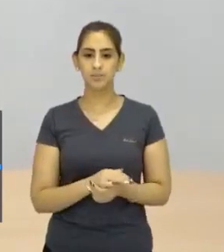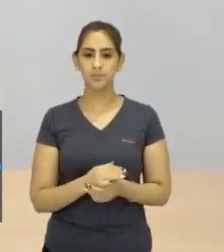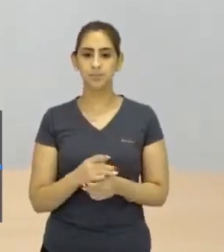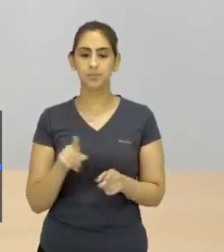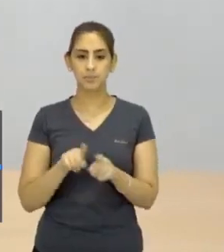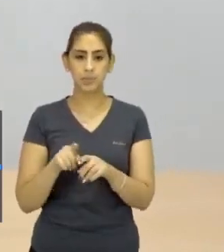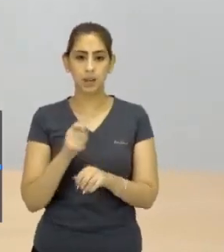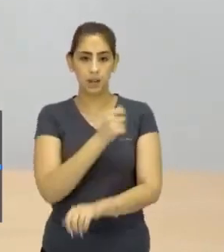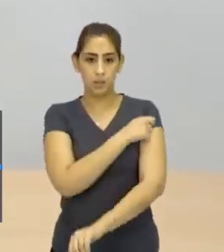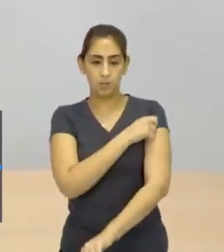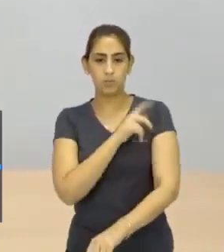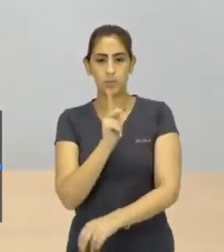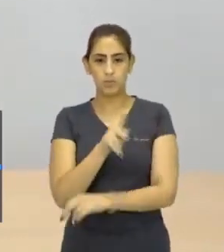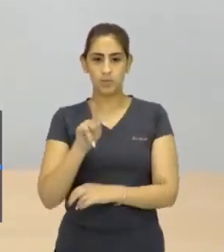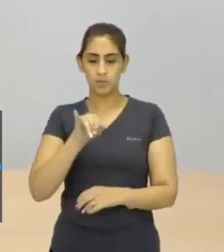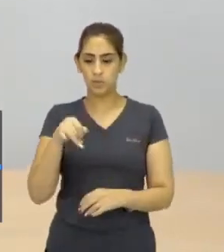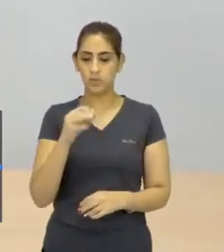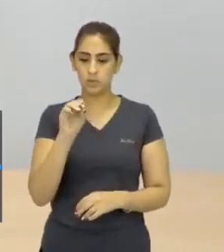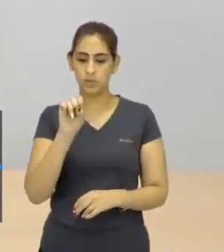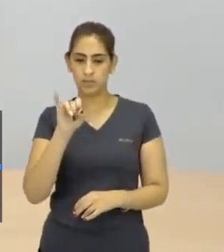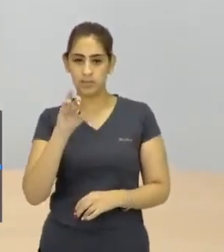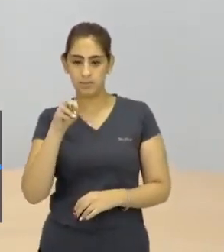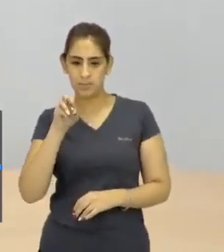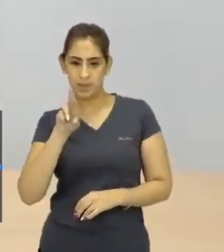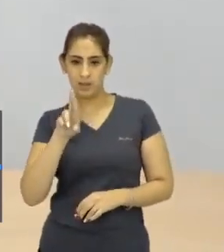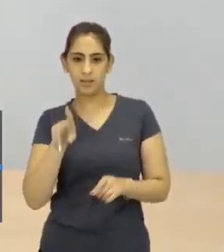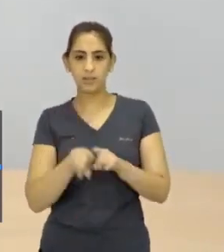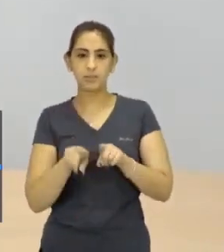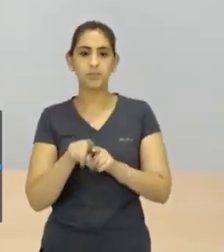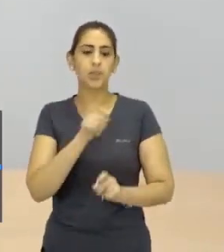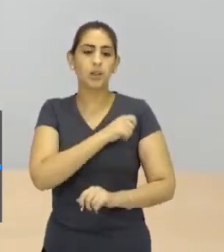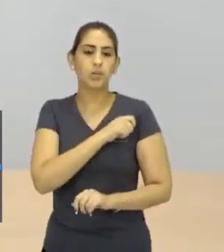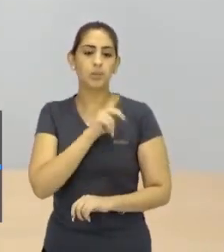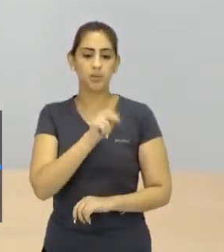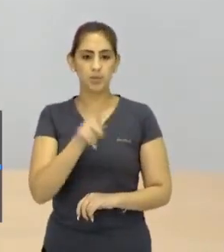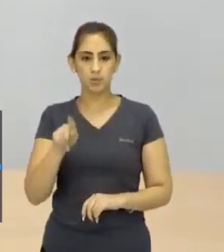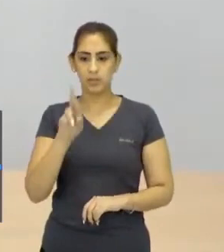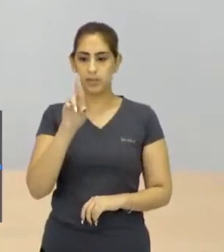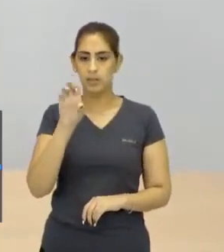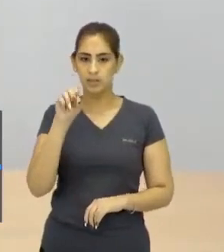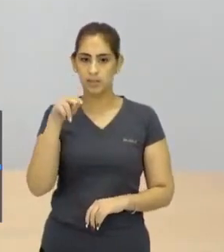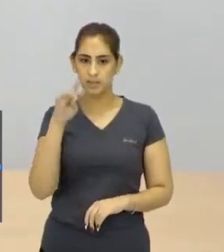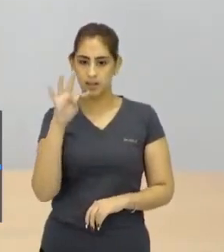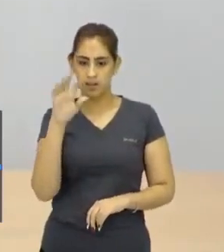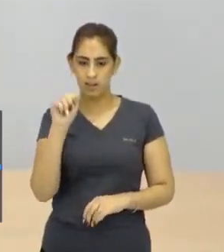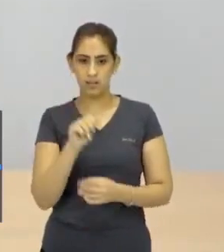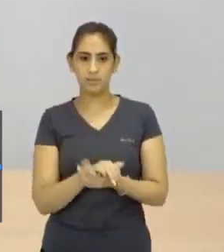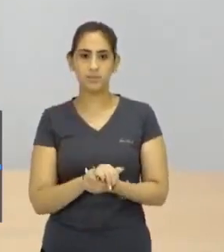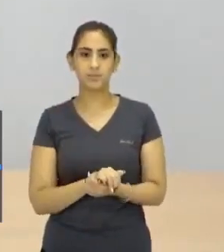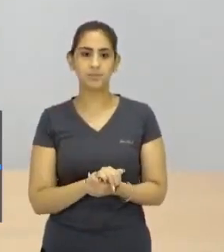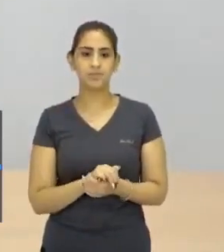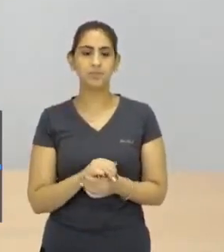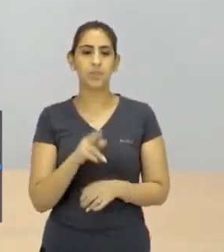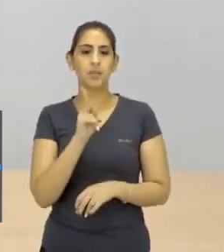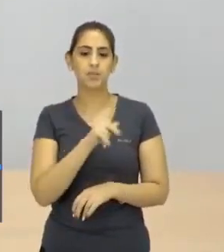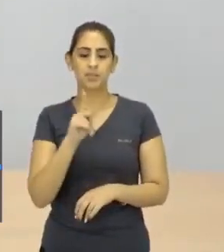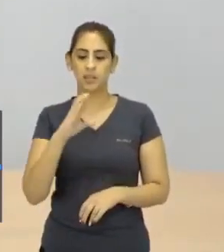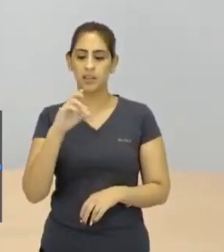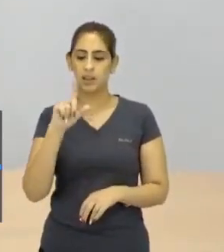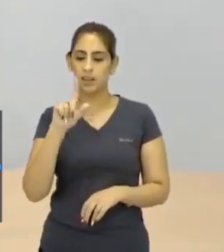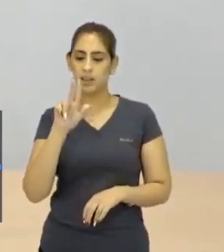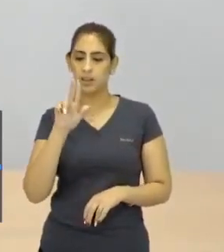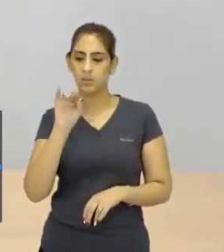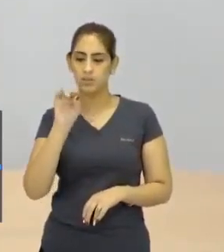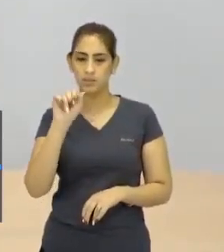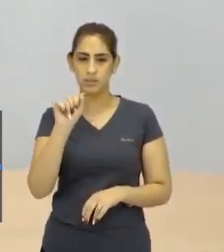professor Josimar, o Pedro Henrique e o João Vitor. Os alunos da professora Renata, lá da cidade de Gália. Os alunos da professora Cleusa,